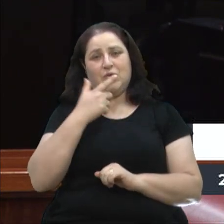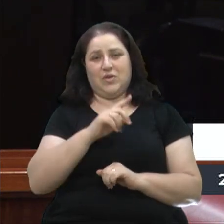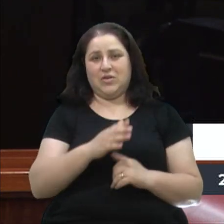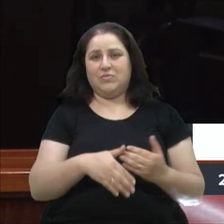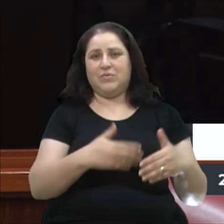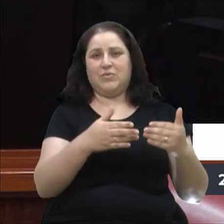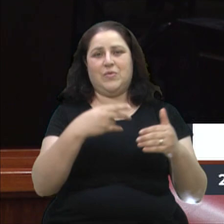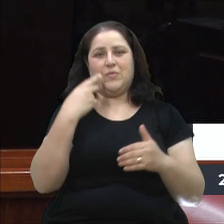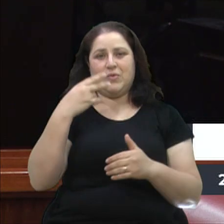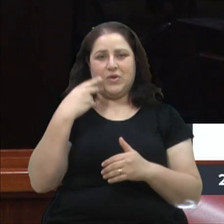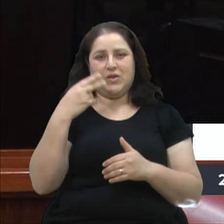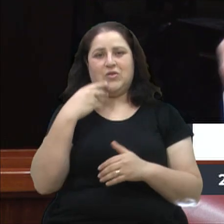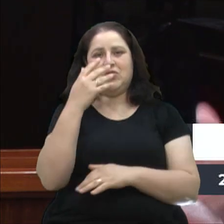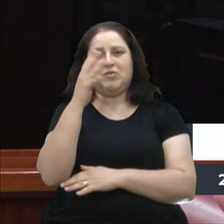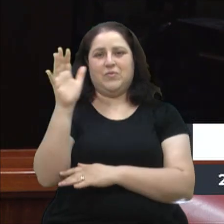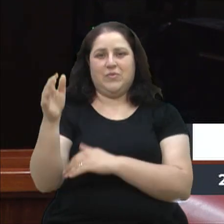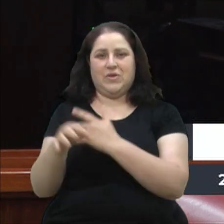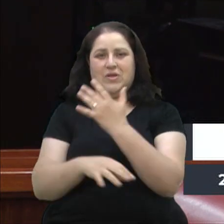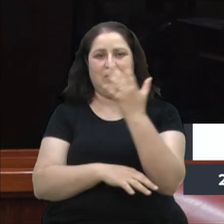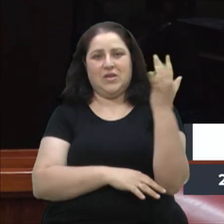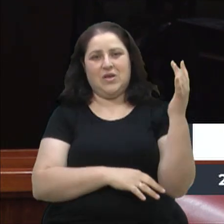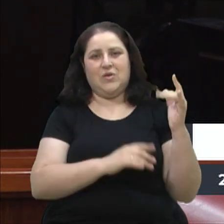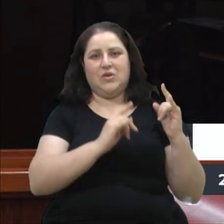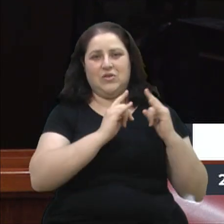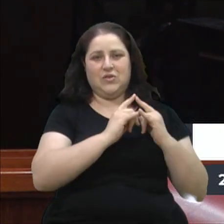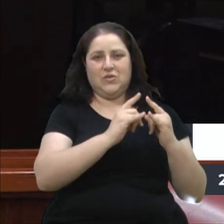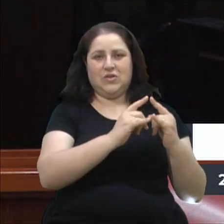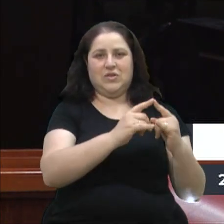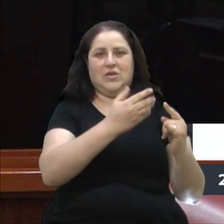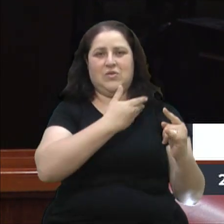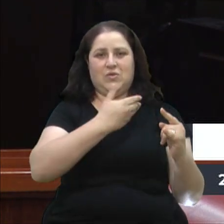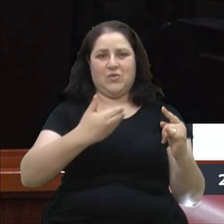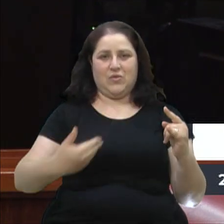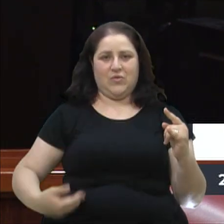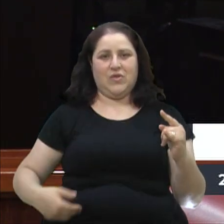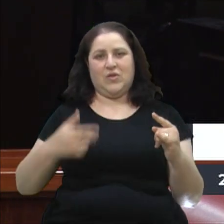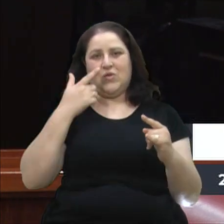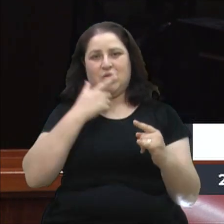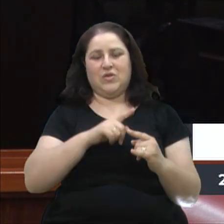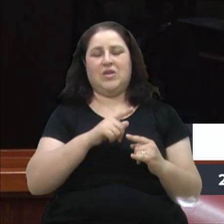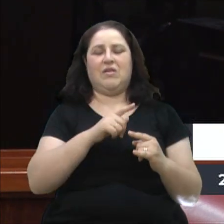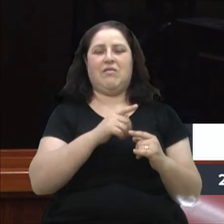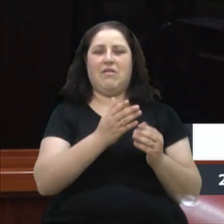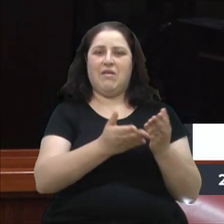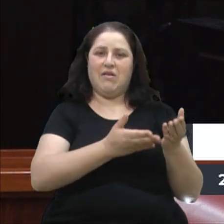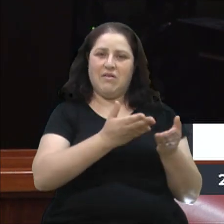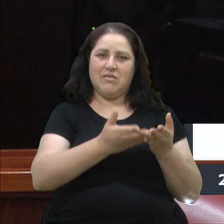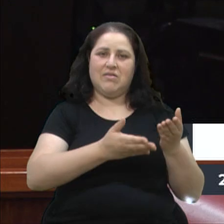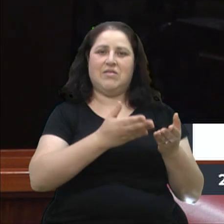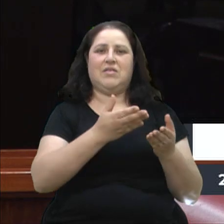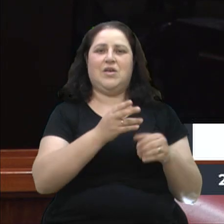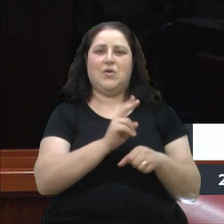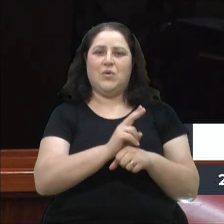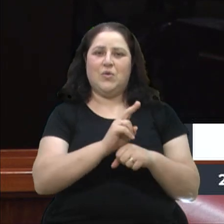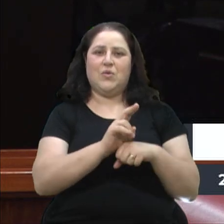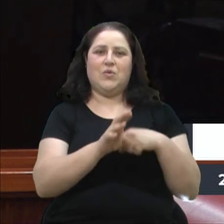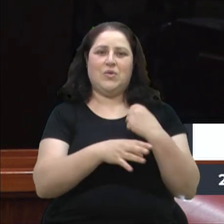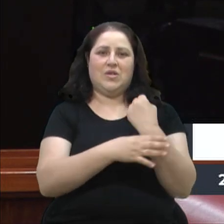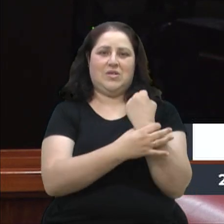em órgãos governamentais que dessem conta de fazer a